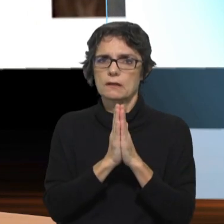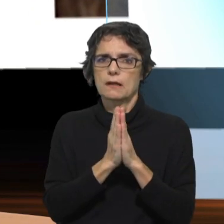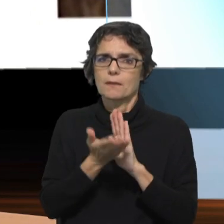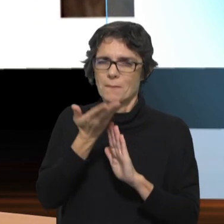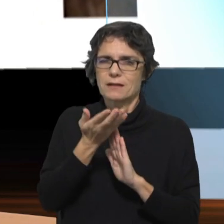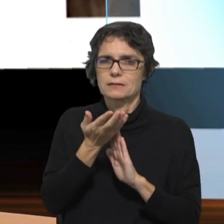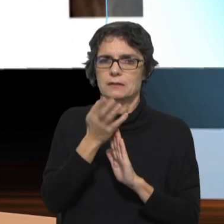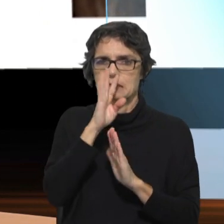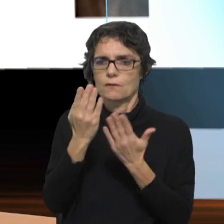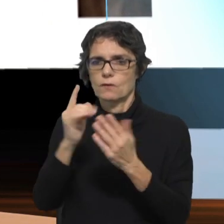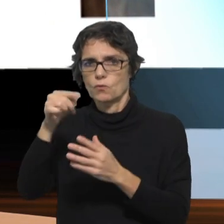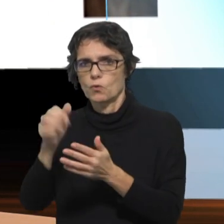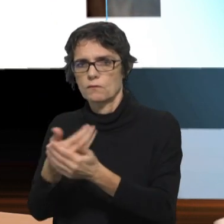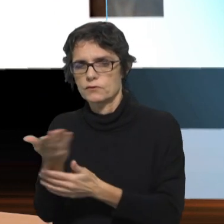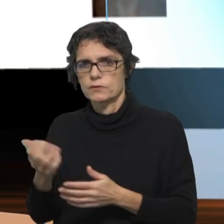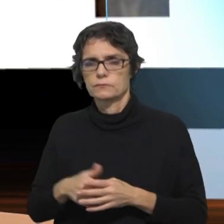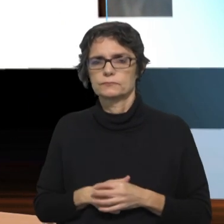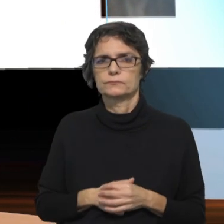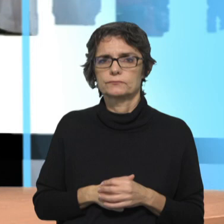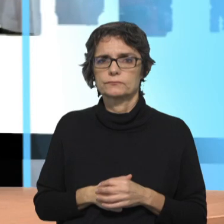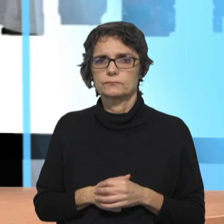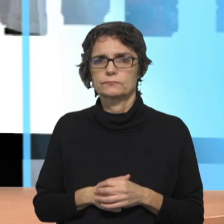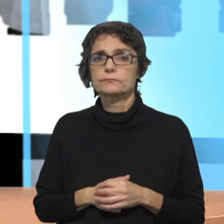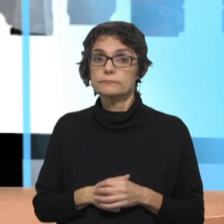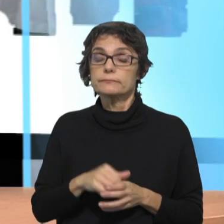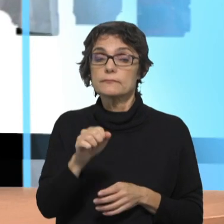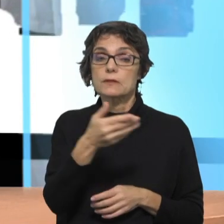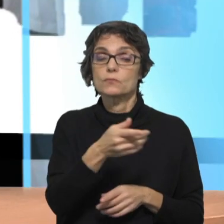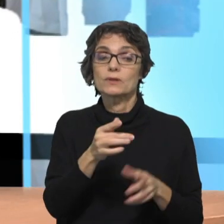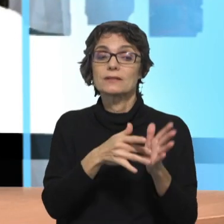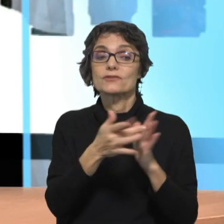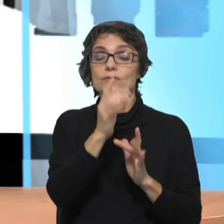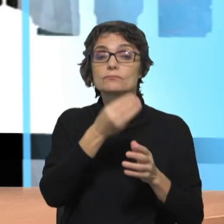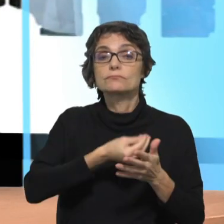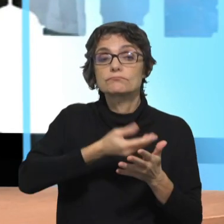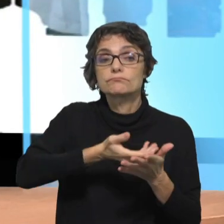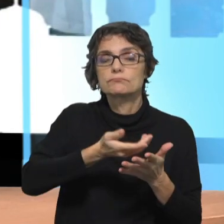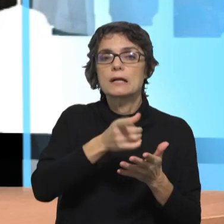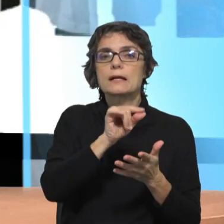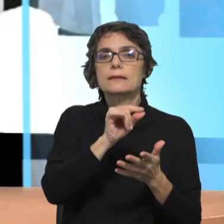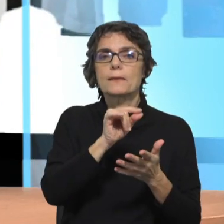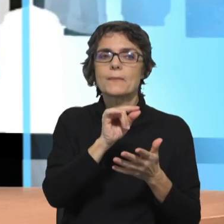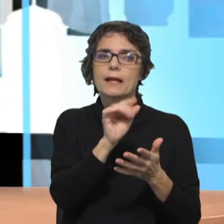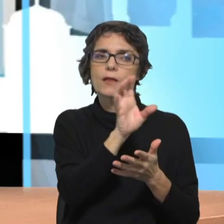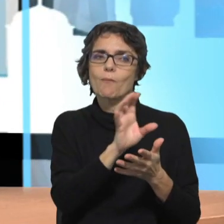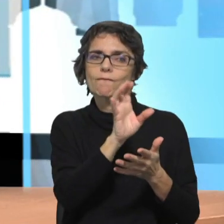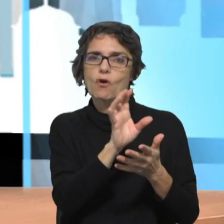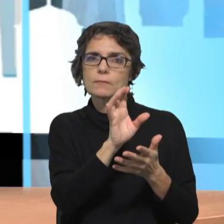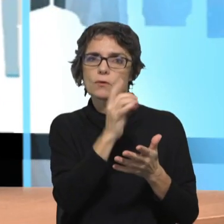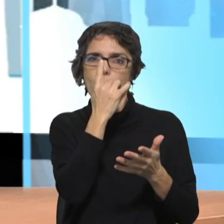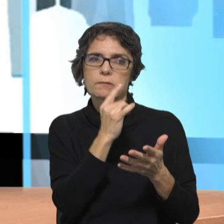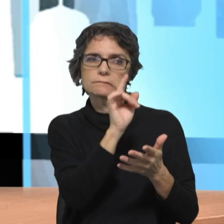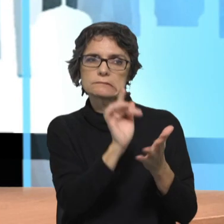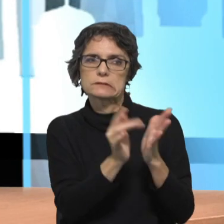passar através daquilo que relata? Porque não apresenta apenas a figura de Jesus, interpreta a figura de Jesus. Não está